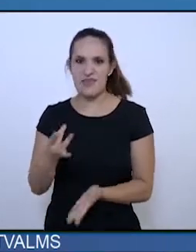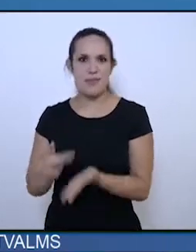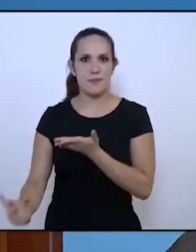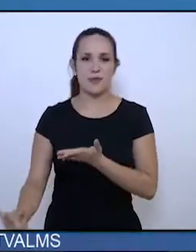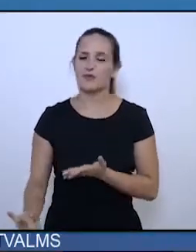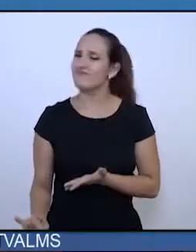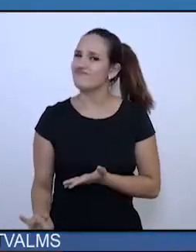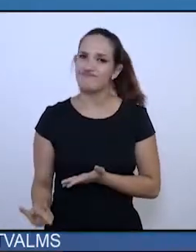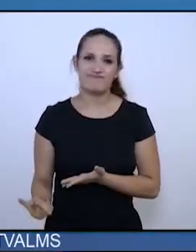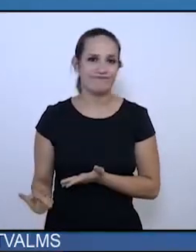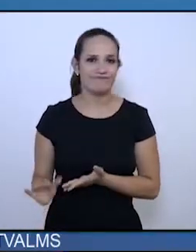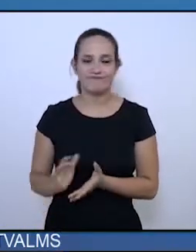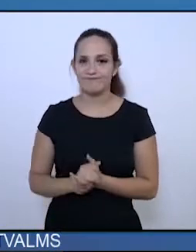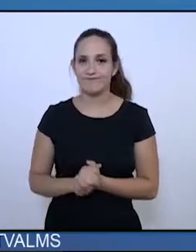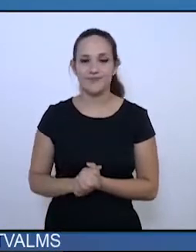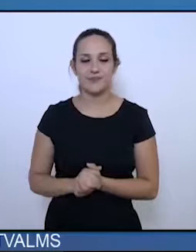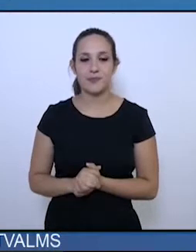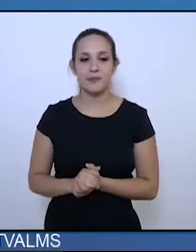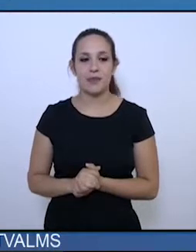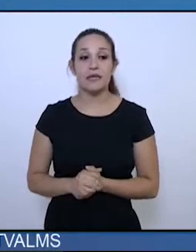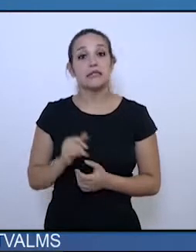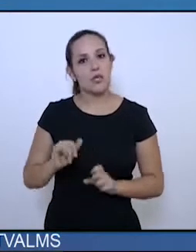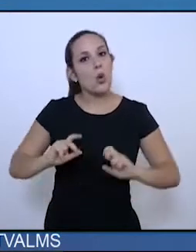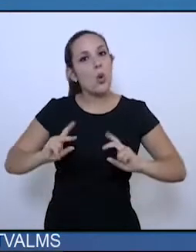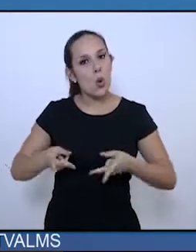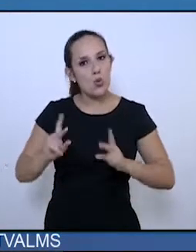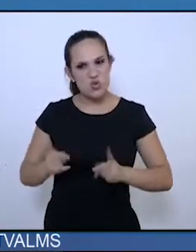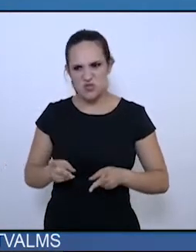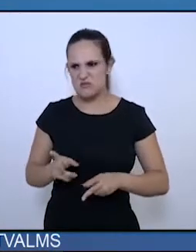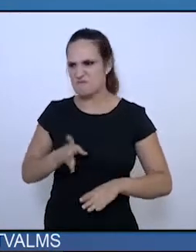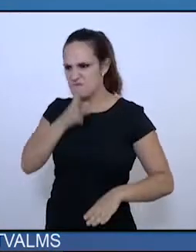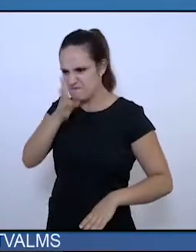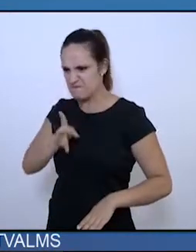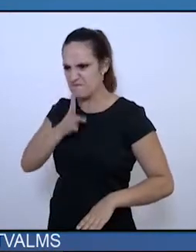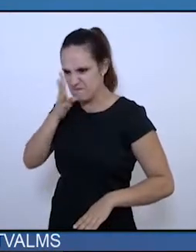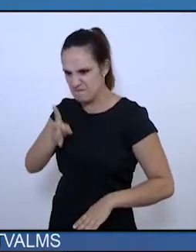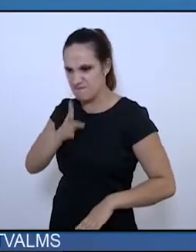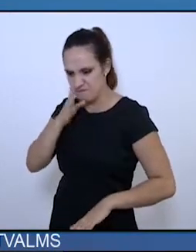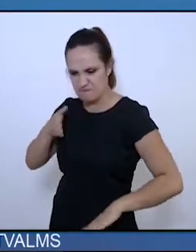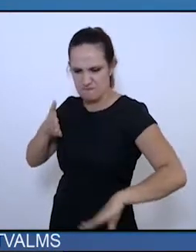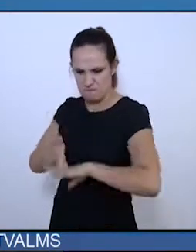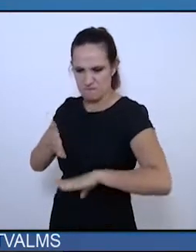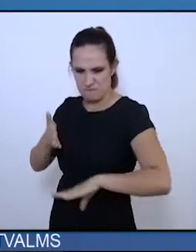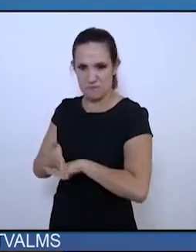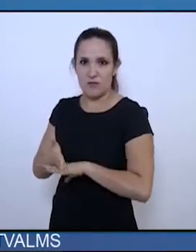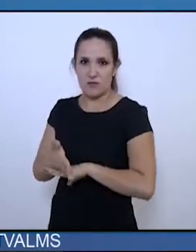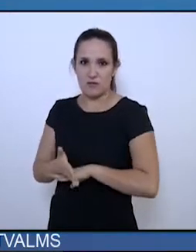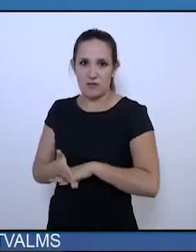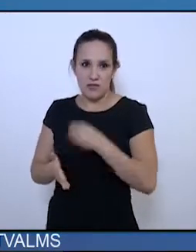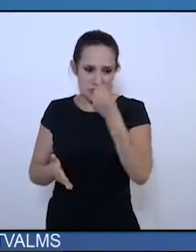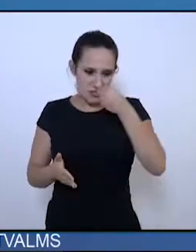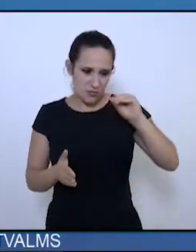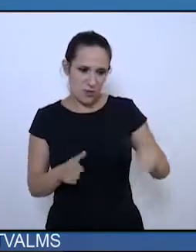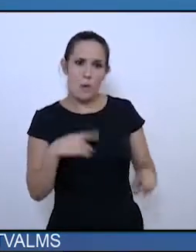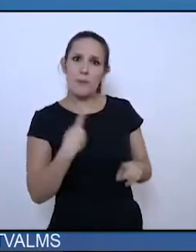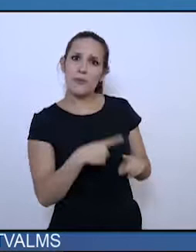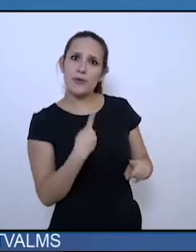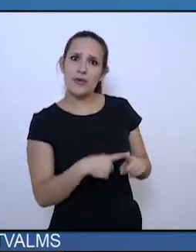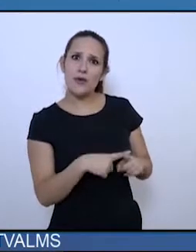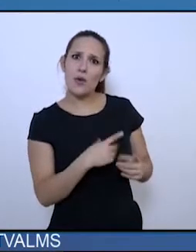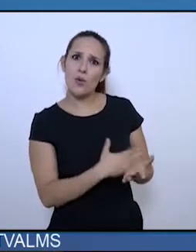inimigo. Caso se continue a atacar as consequências e ignorar as causas da violência